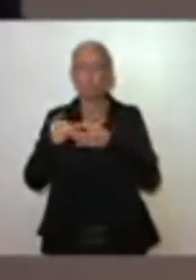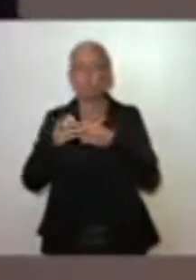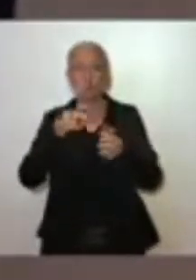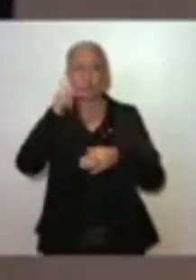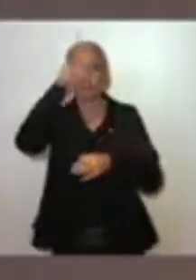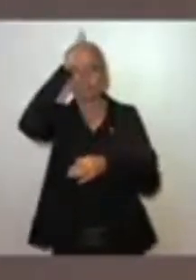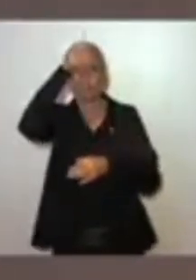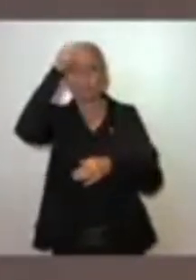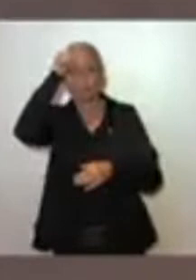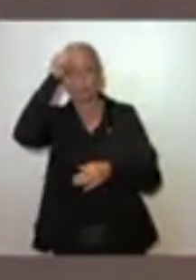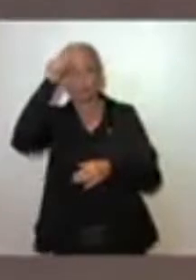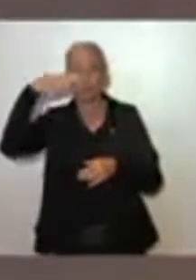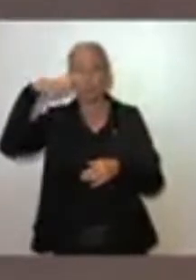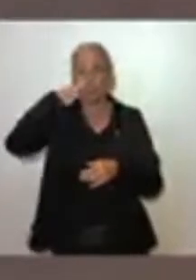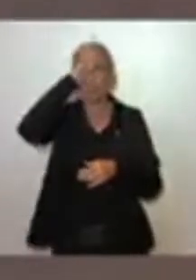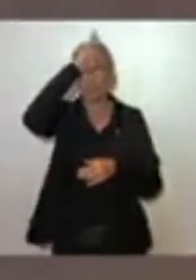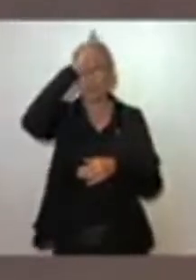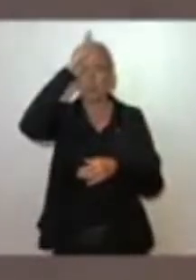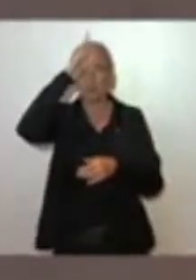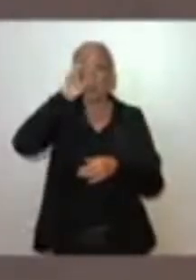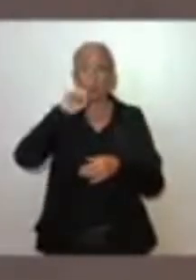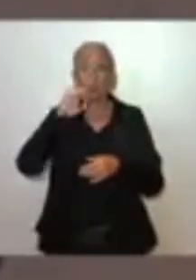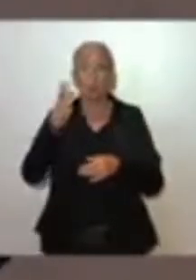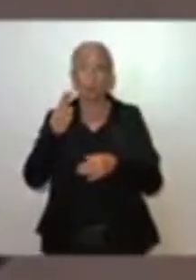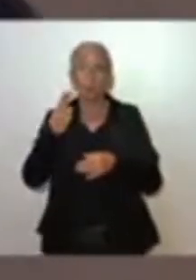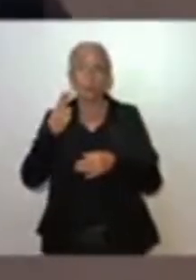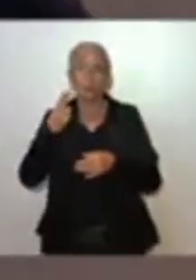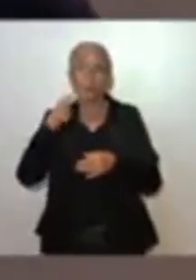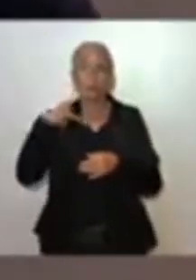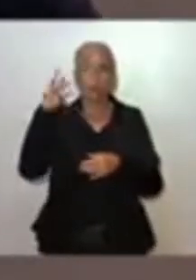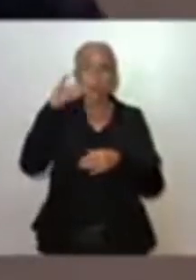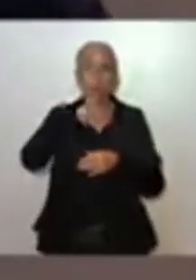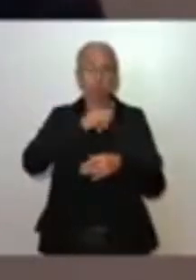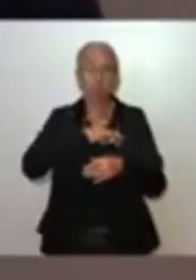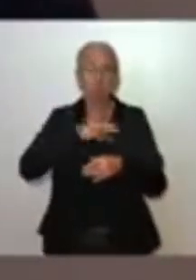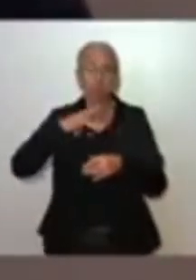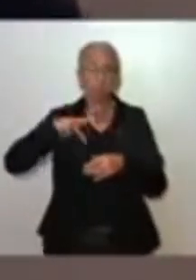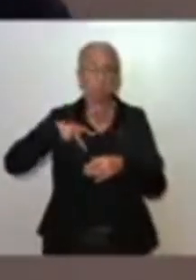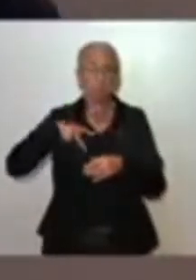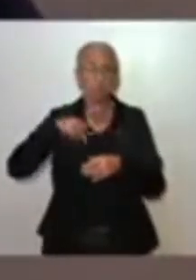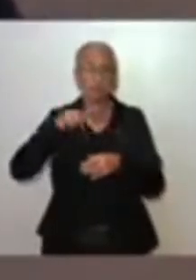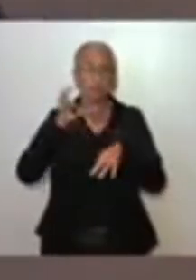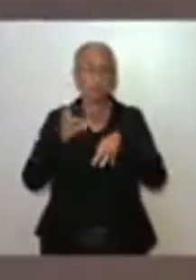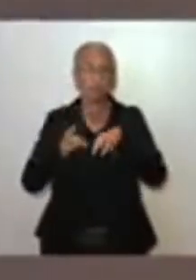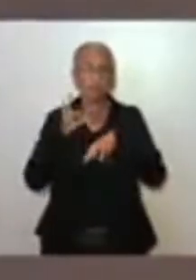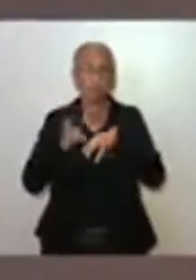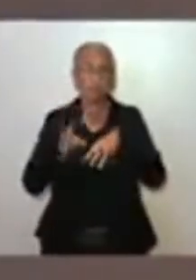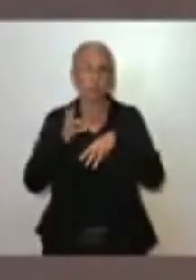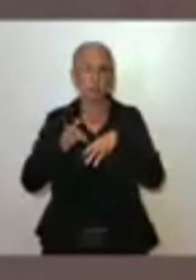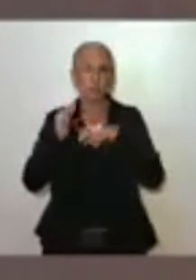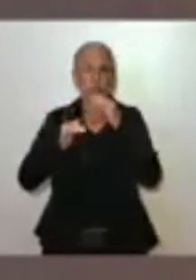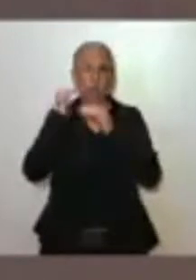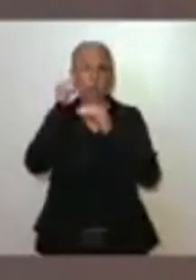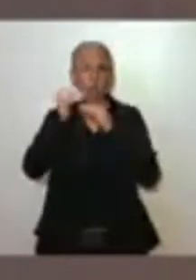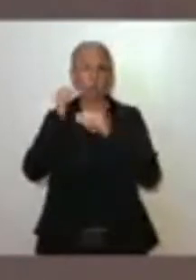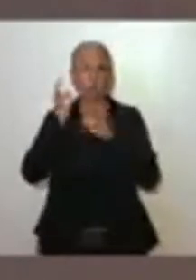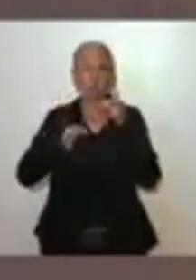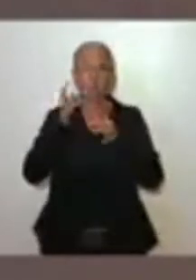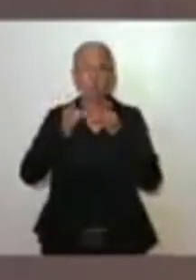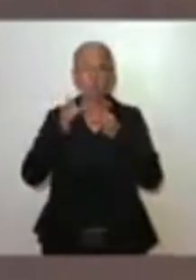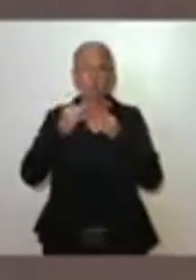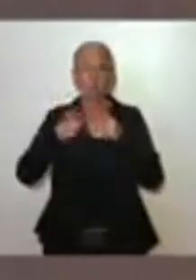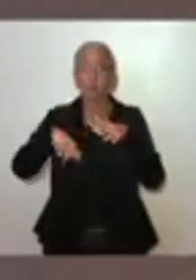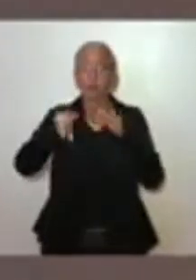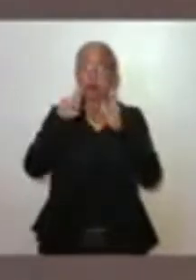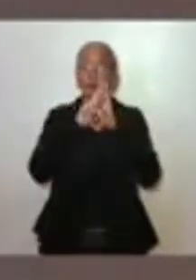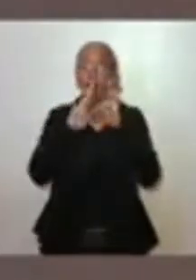Prefeito Presidente da República ou Ministro do Supremo Tribunal Federal estado O que significa que as regras